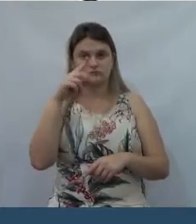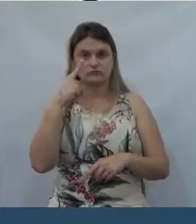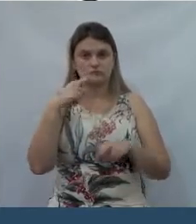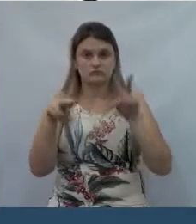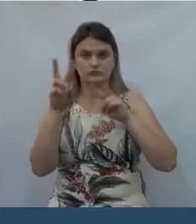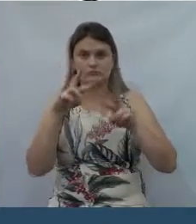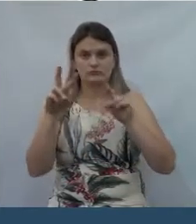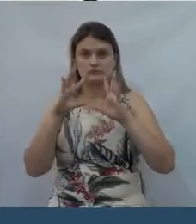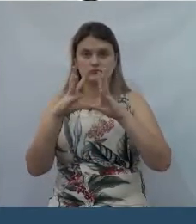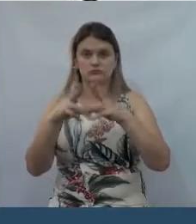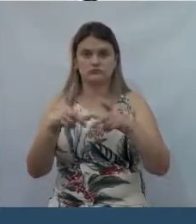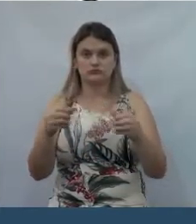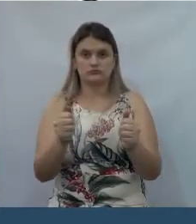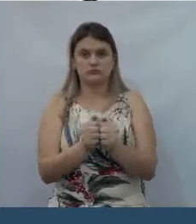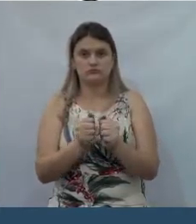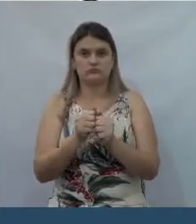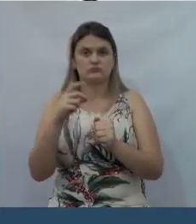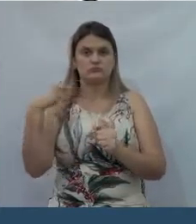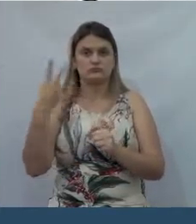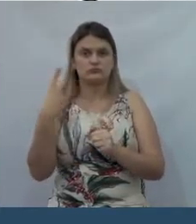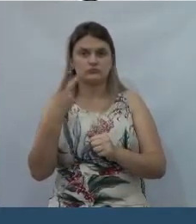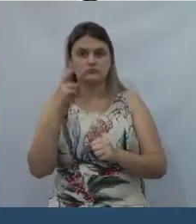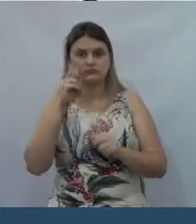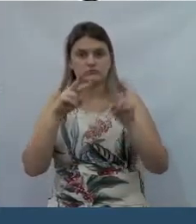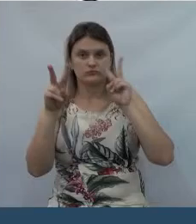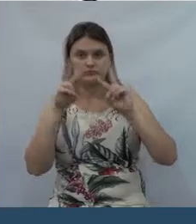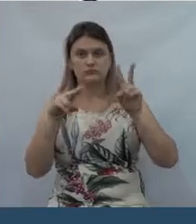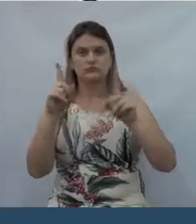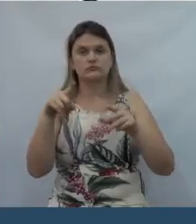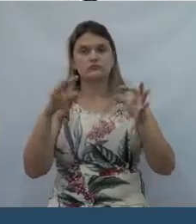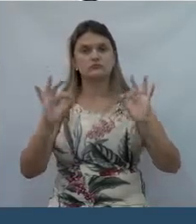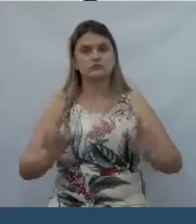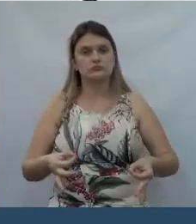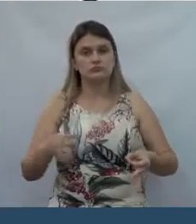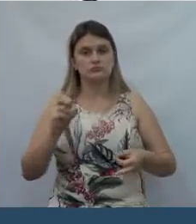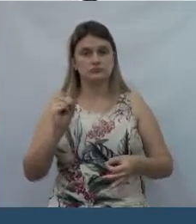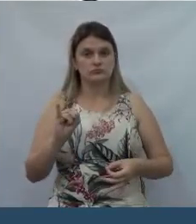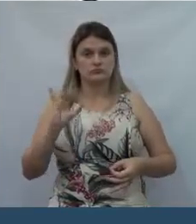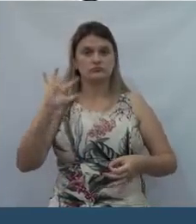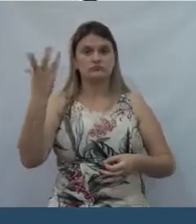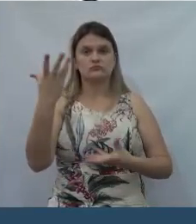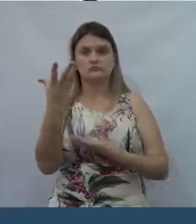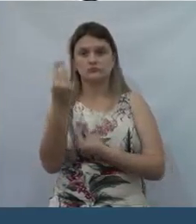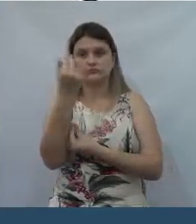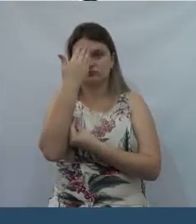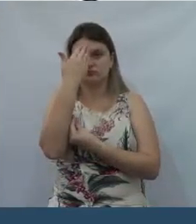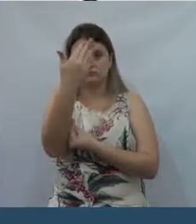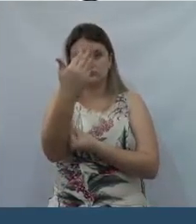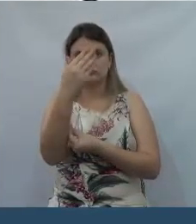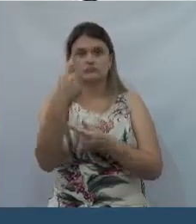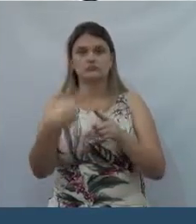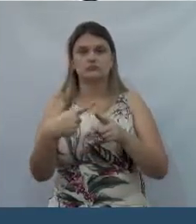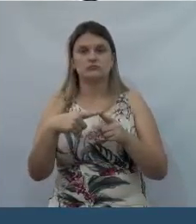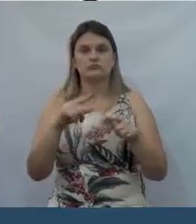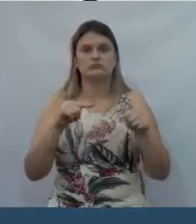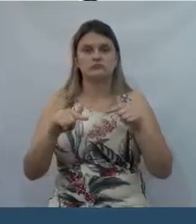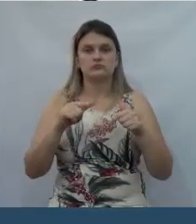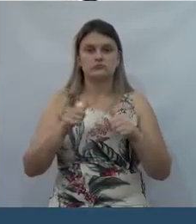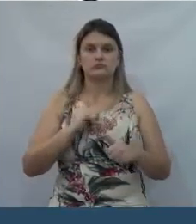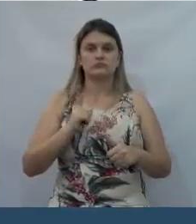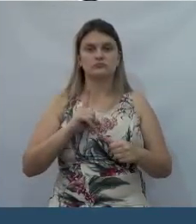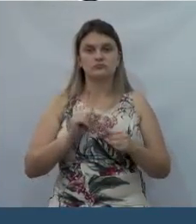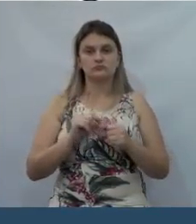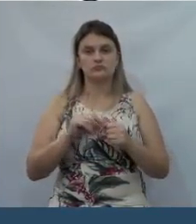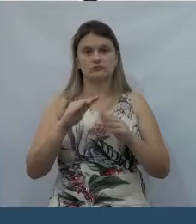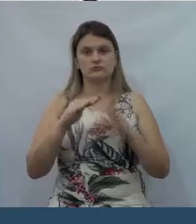né, vereadores? Estamos cobrando do poder público. Então, nada mais justo que quando acontece, a gente agradeça que está sendo feito todo esse